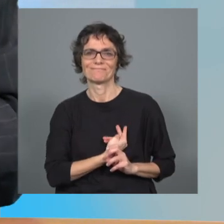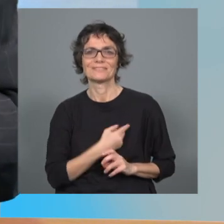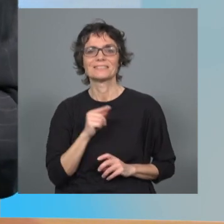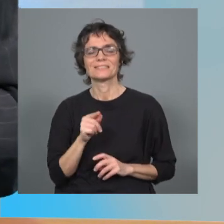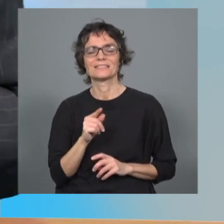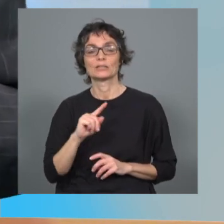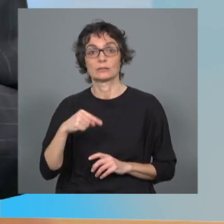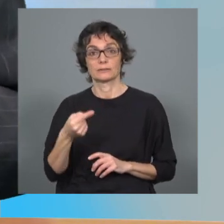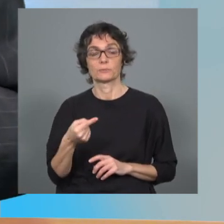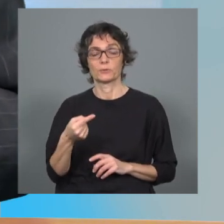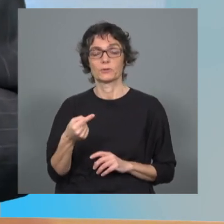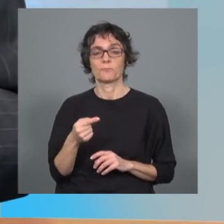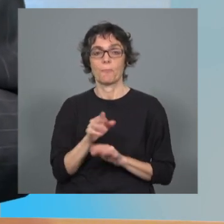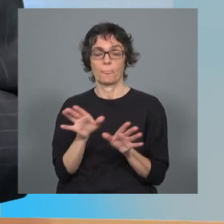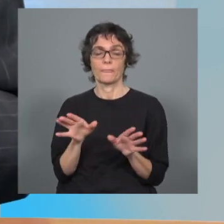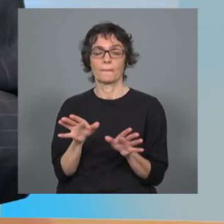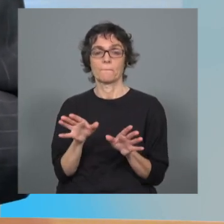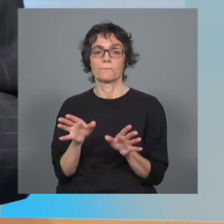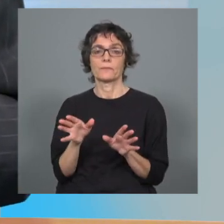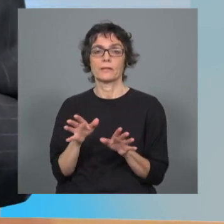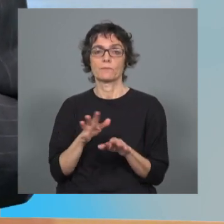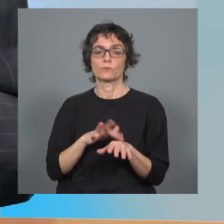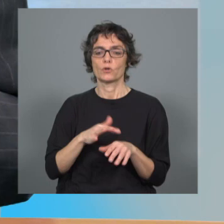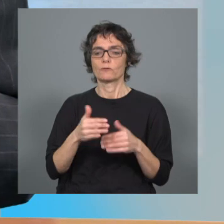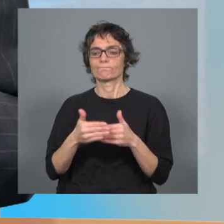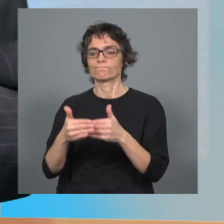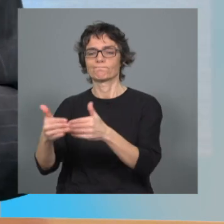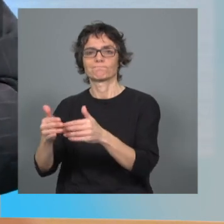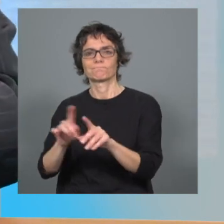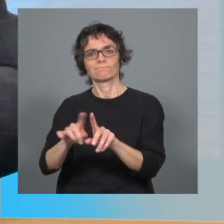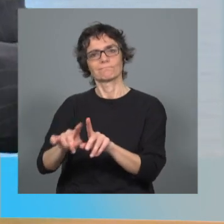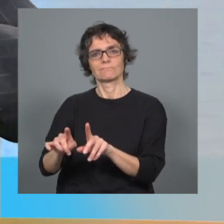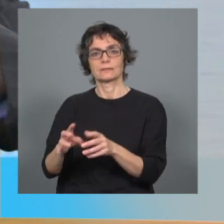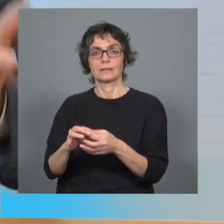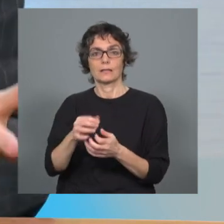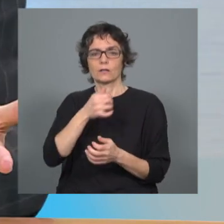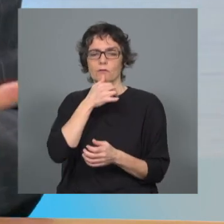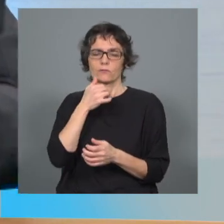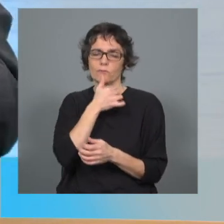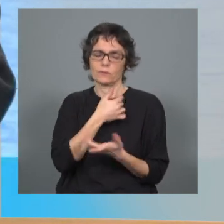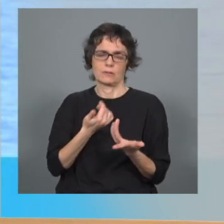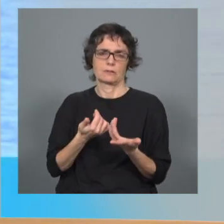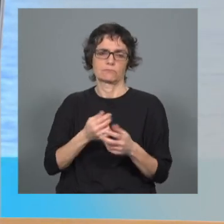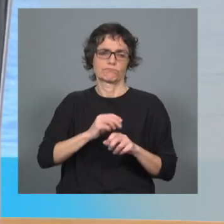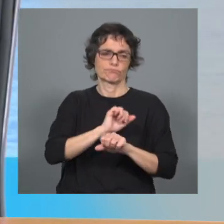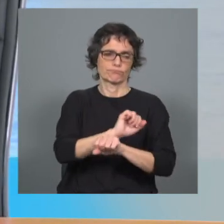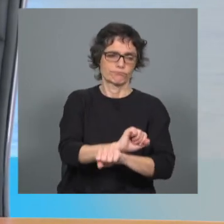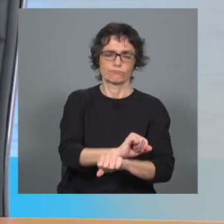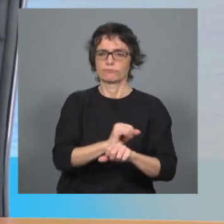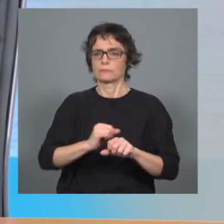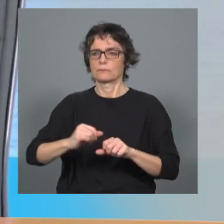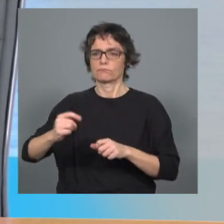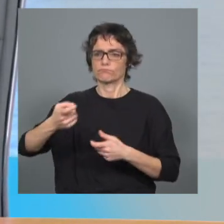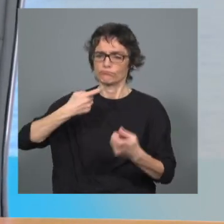então os diversos momentos da paixão, que são desde a prisão, o interrogatório,